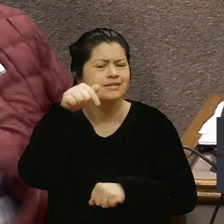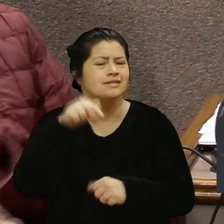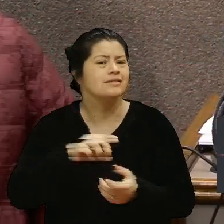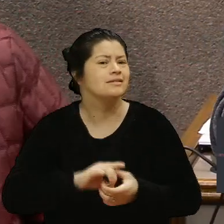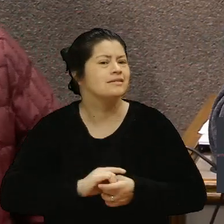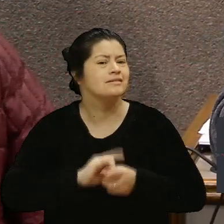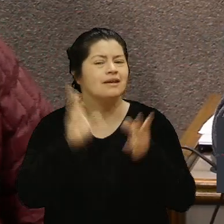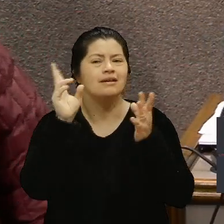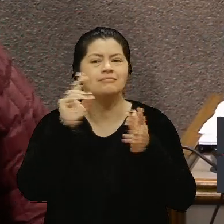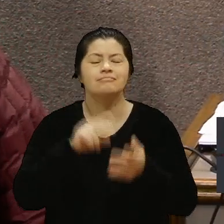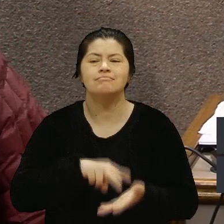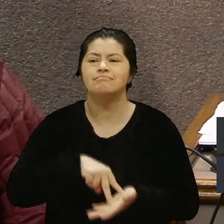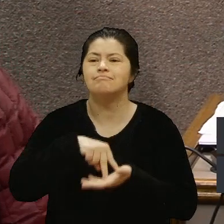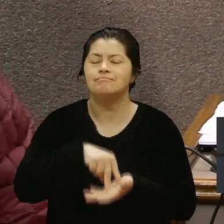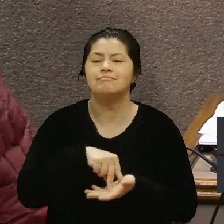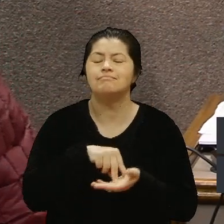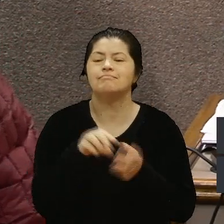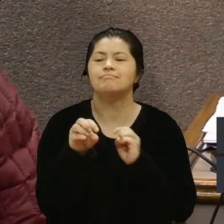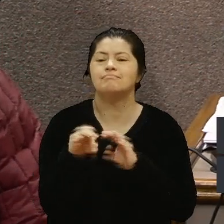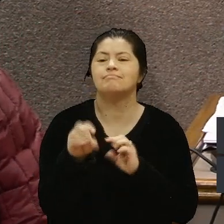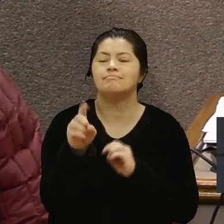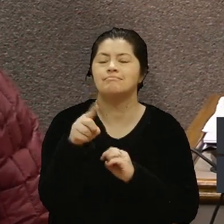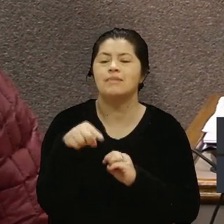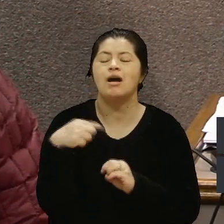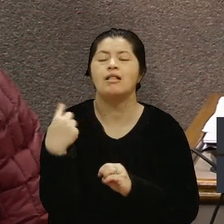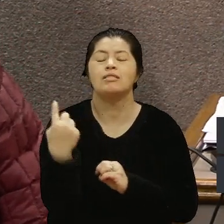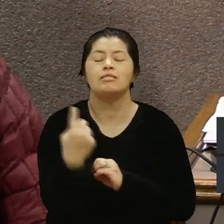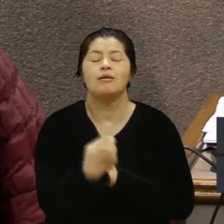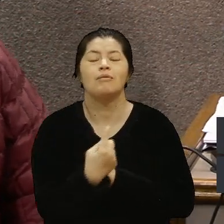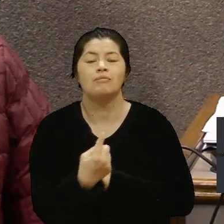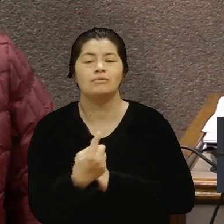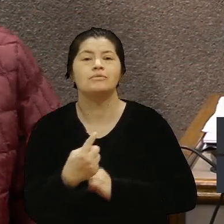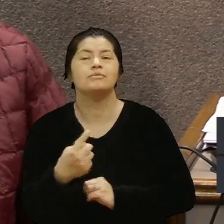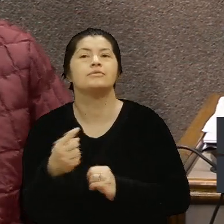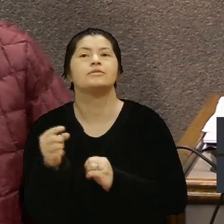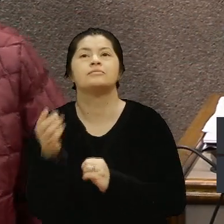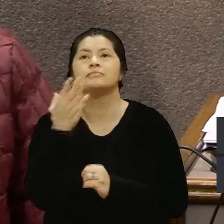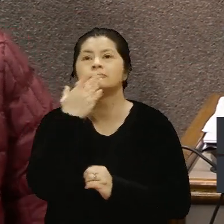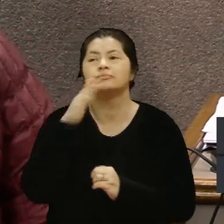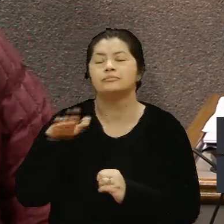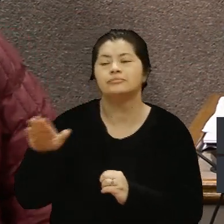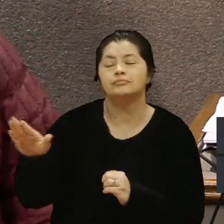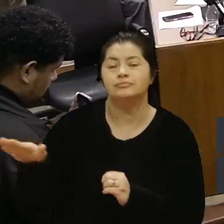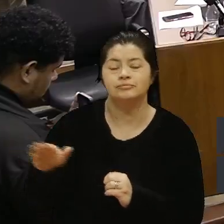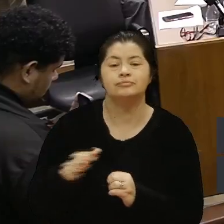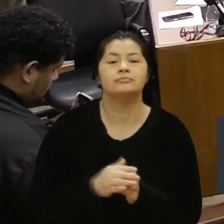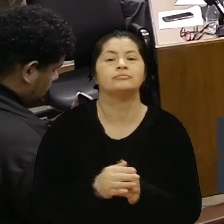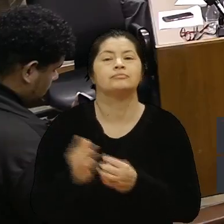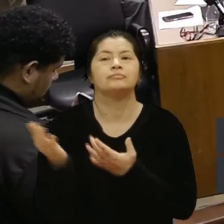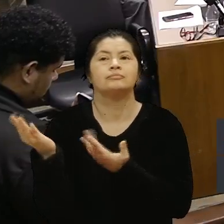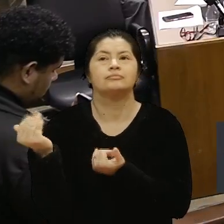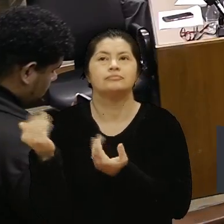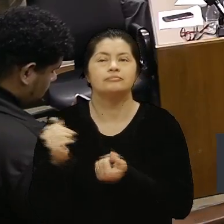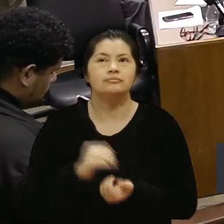disposição para educar as nossas crianças e adolescentes. Estarei votando favorável. Obrigado. Próximo.